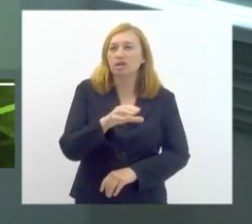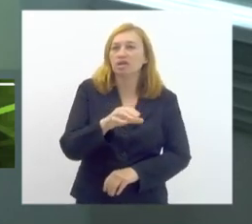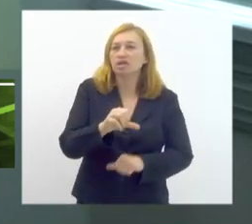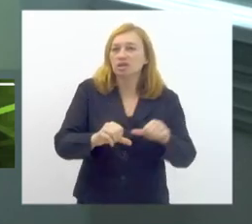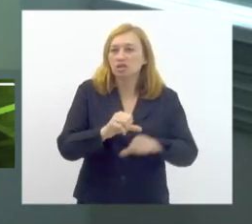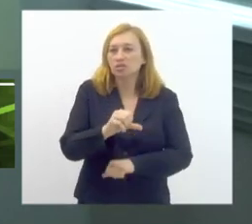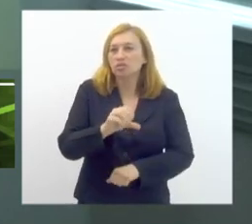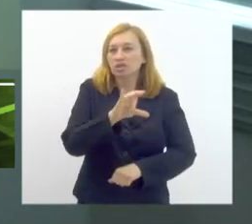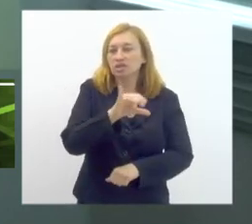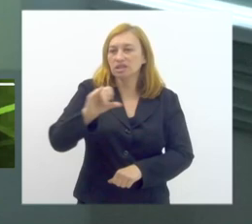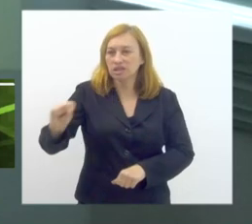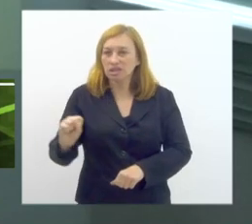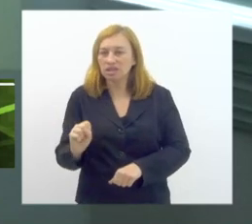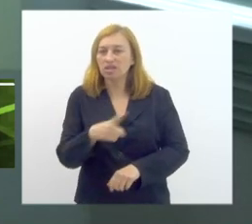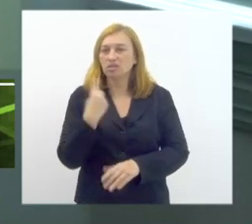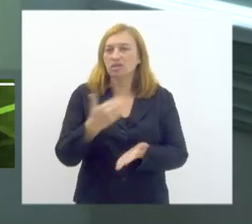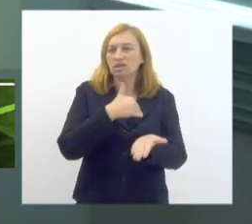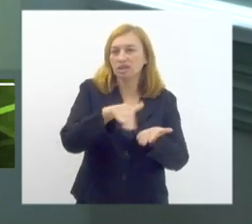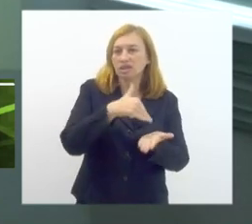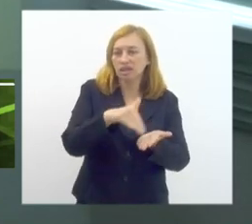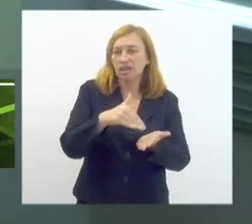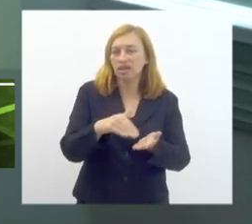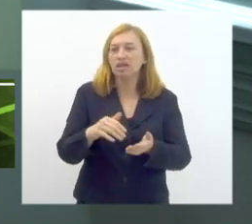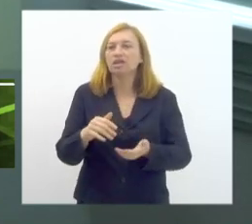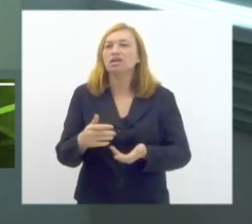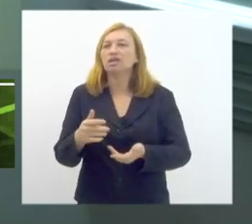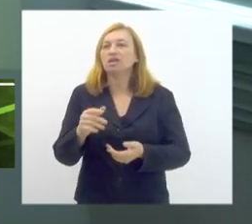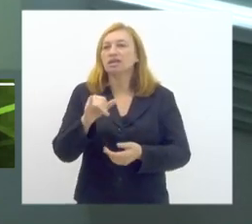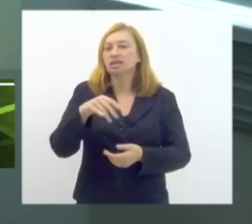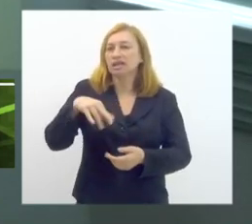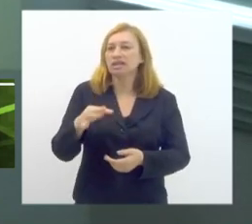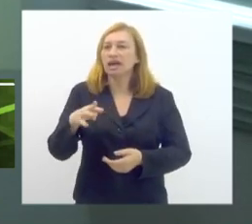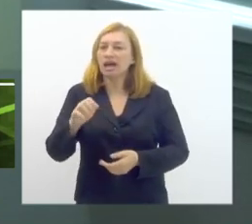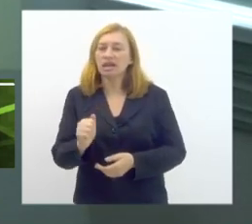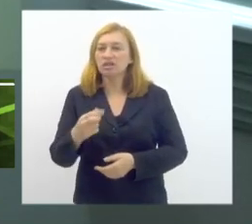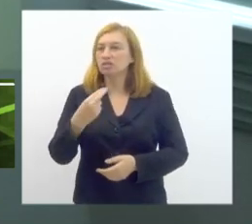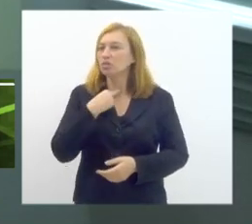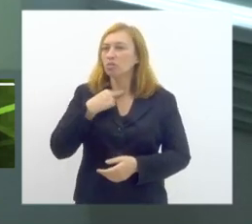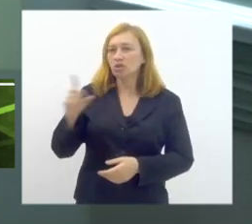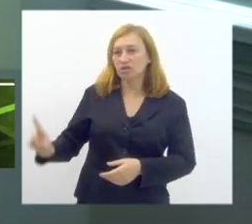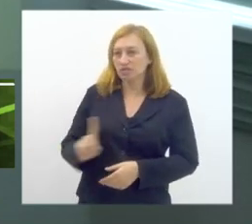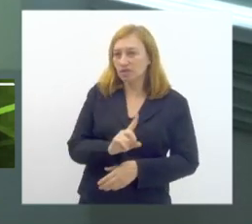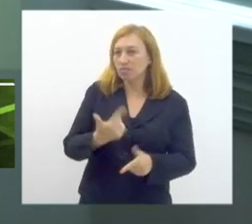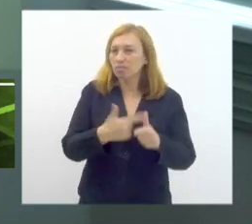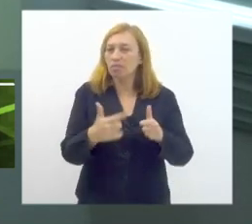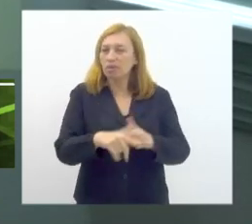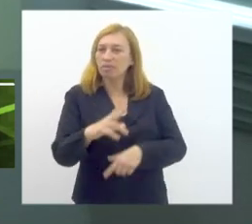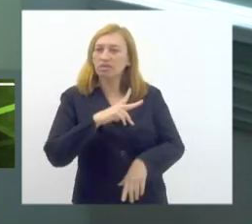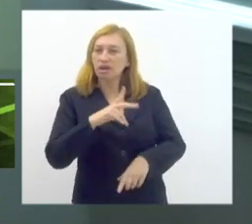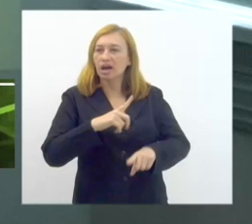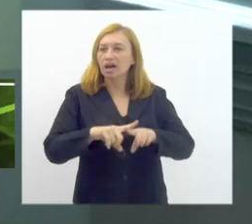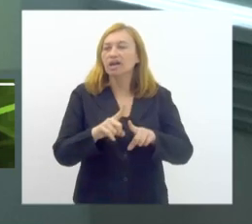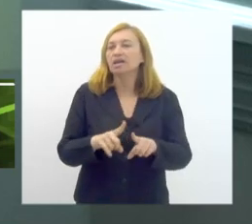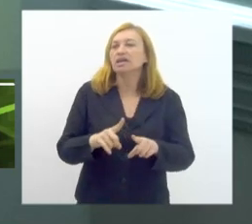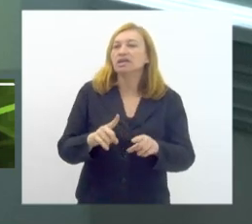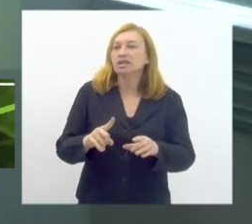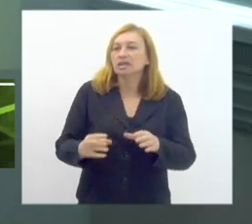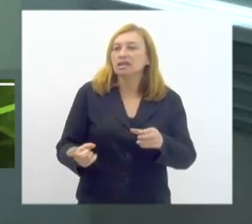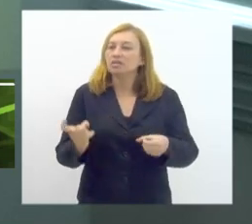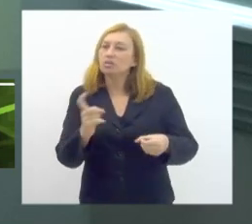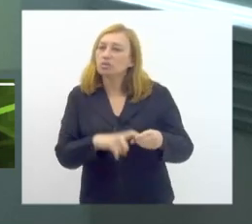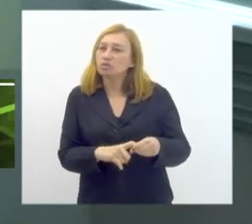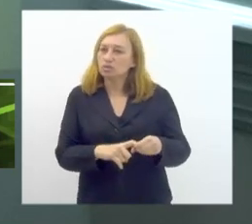hoje a nossa secretária executiva é a Natália, que não pôde estar aqui por um problema pessoal. E com isso nasce o consórcio e